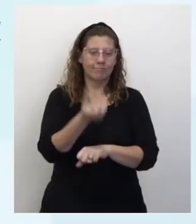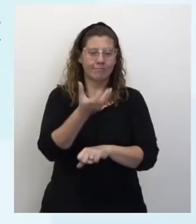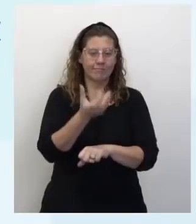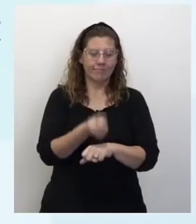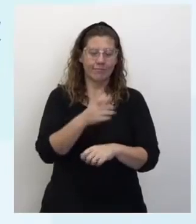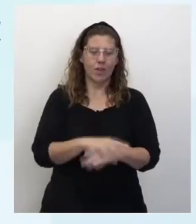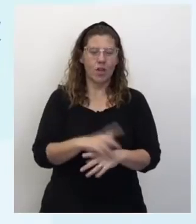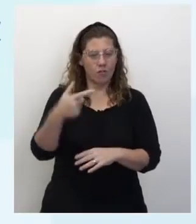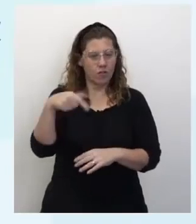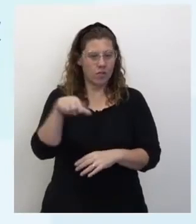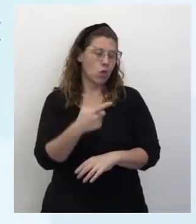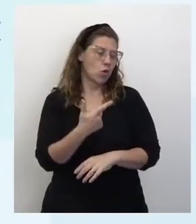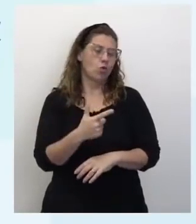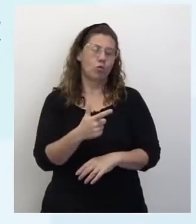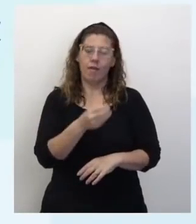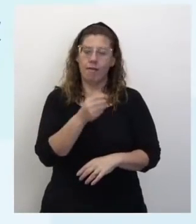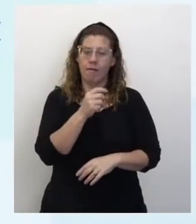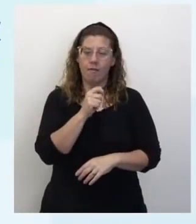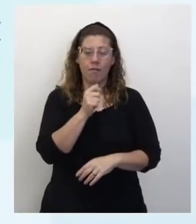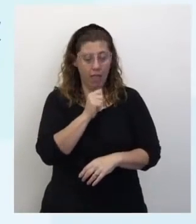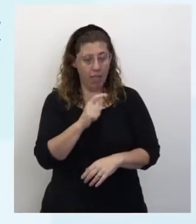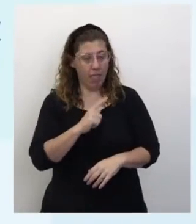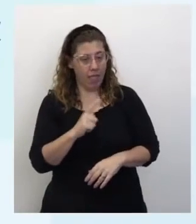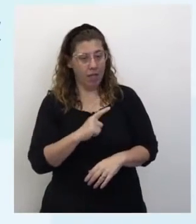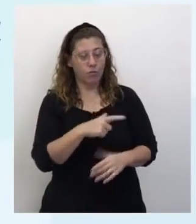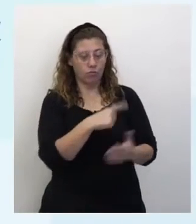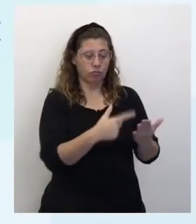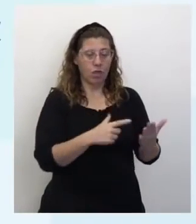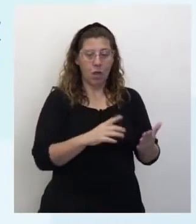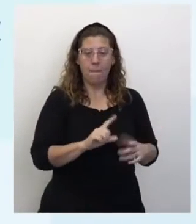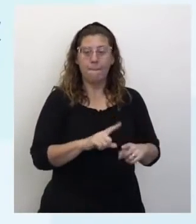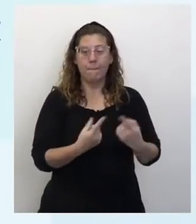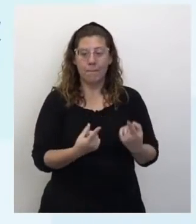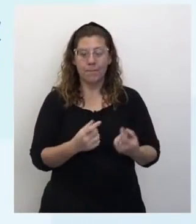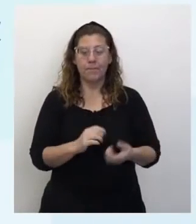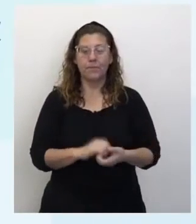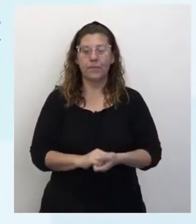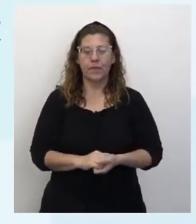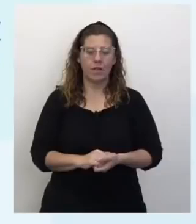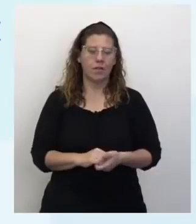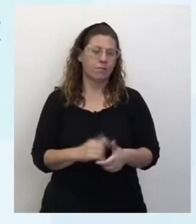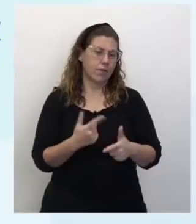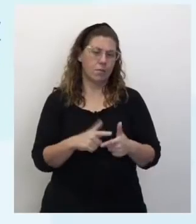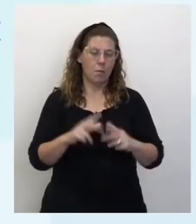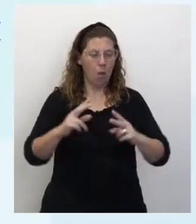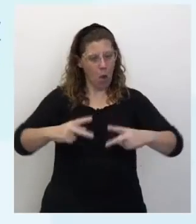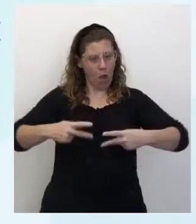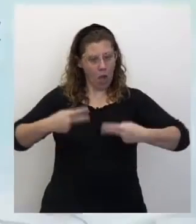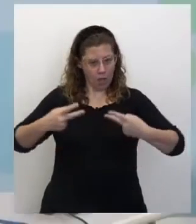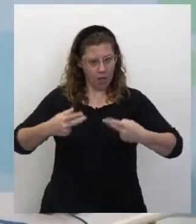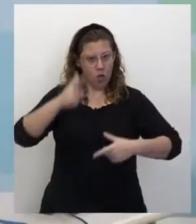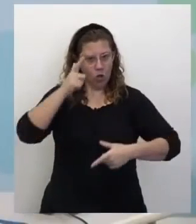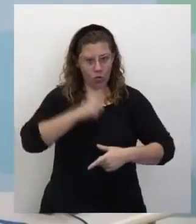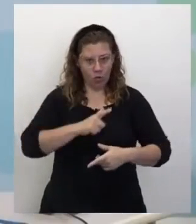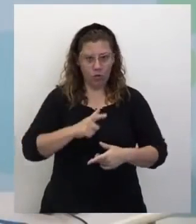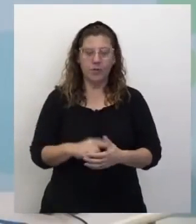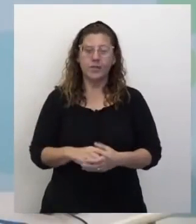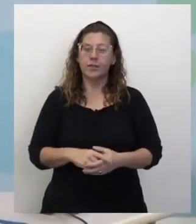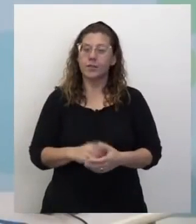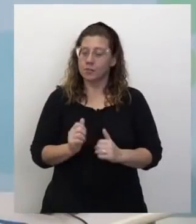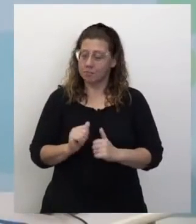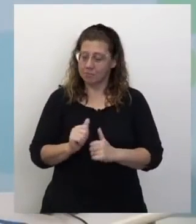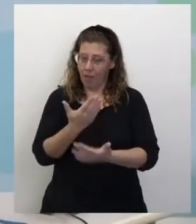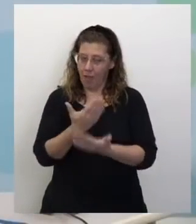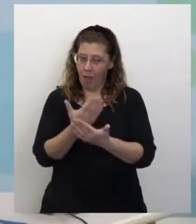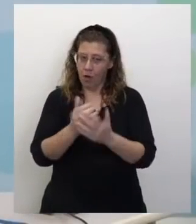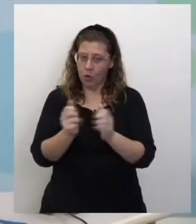Provavelmente vocês não têm o caderno físico, mas não há problema, porque a gente está com esse link aí que você pode baixar a qualquer momento e seguir as